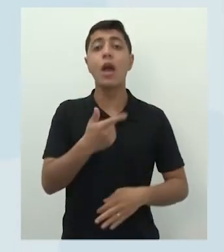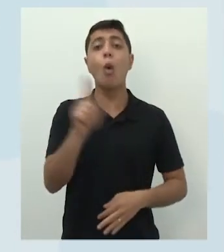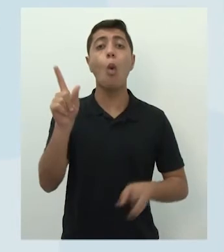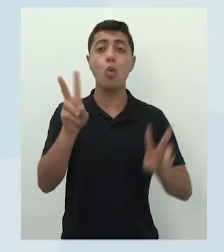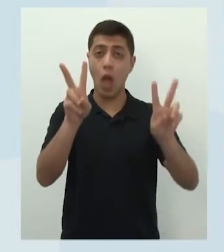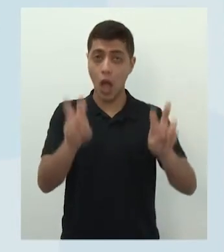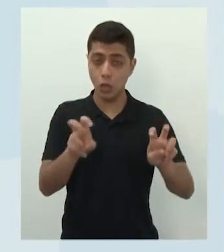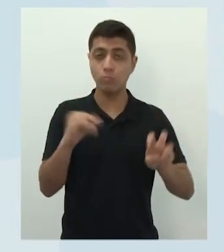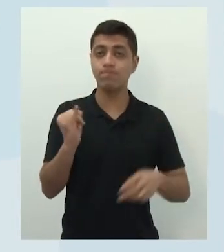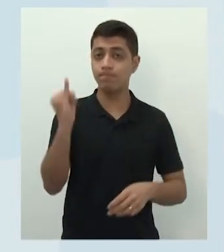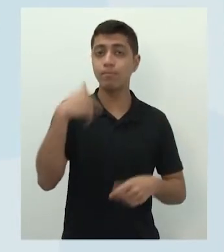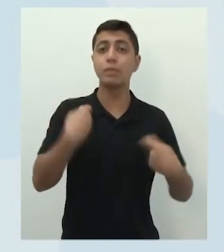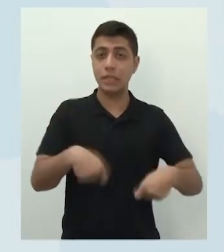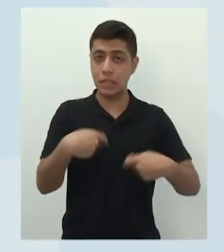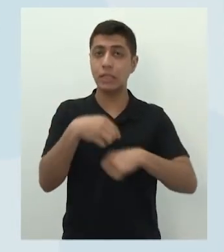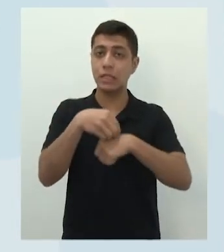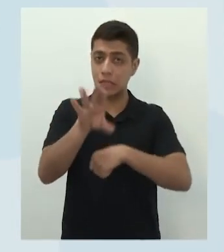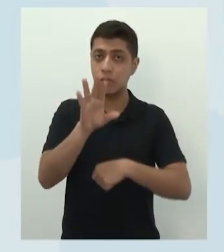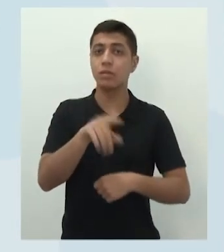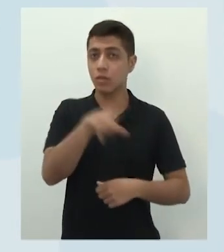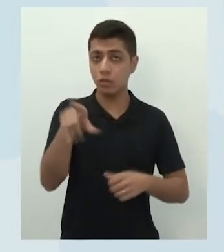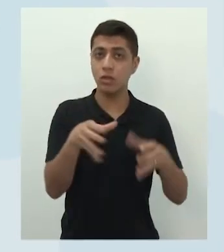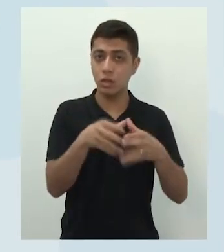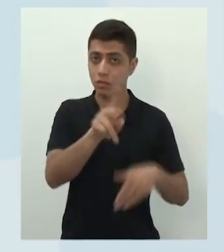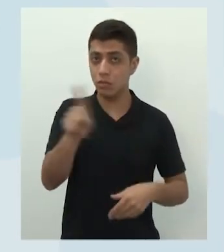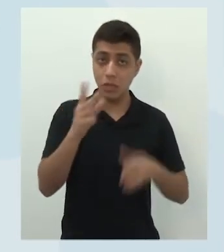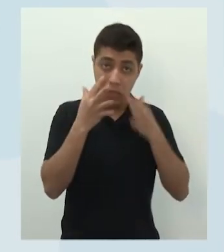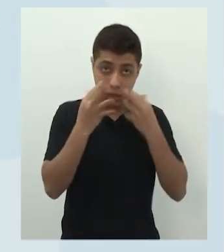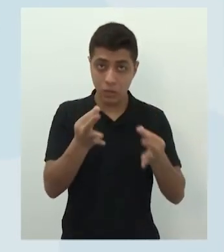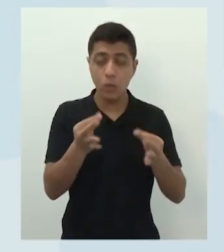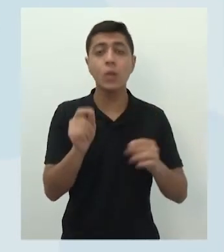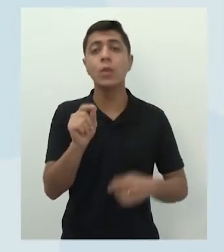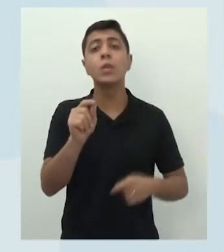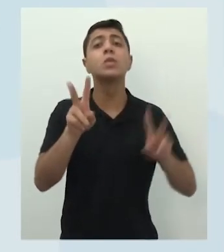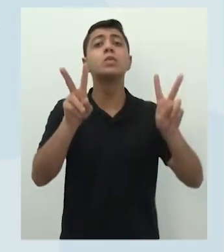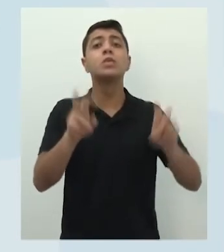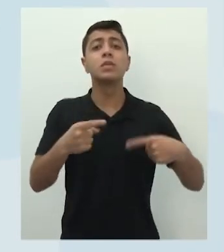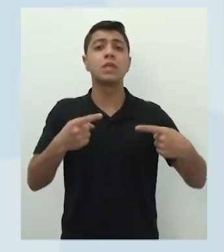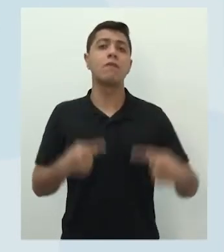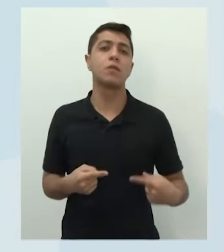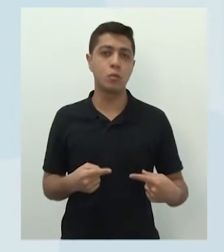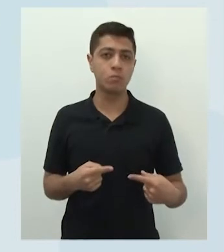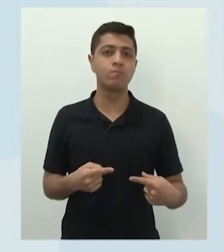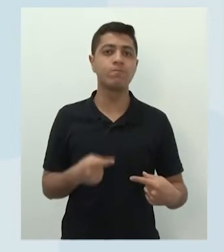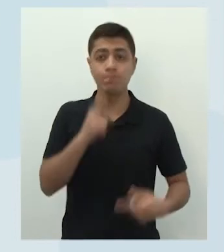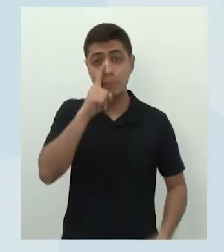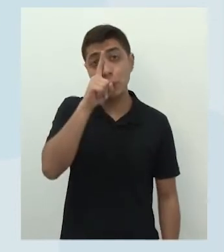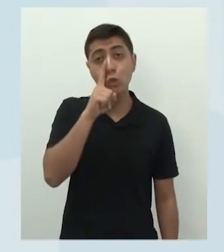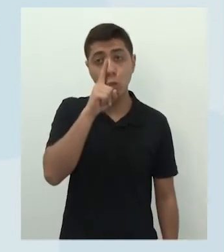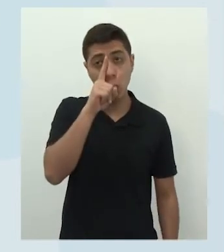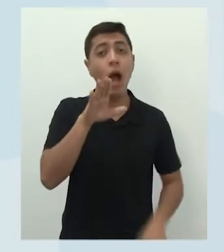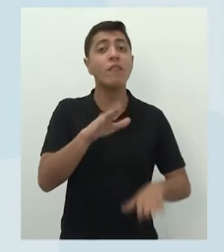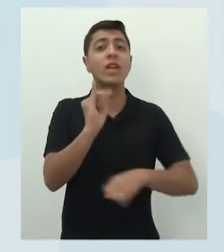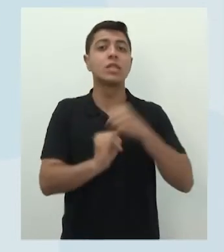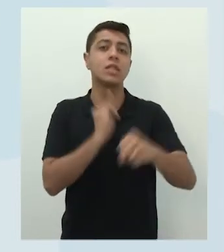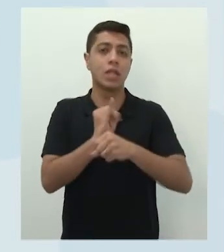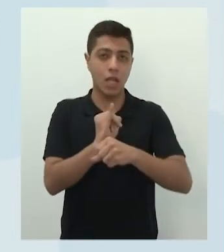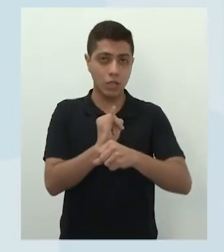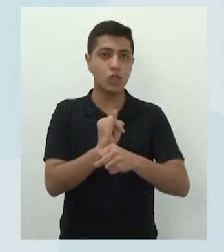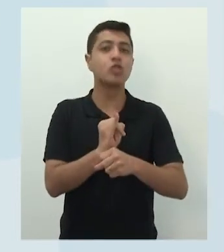um pouquinho esse papel do professor também, de receber essas informações, compartilhar com os alunos quando eles se